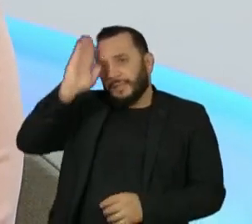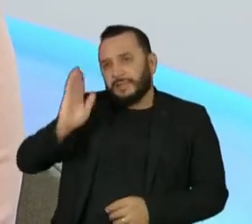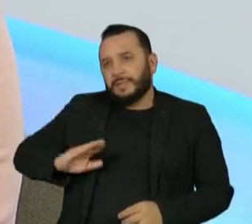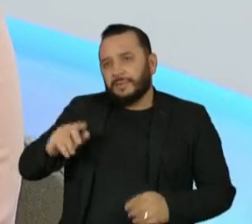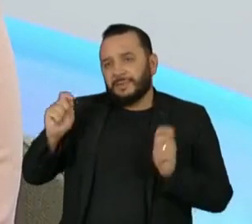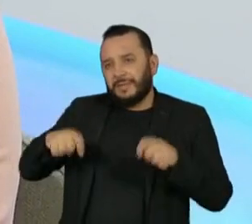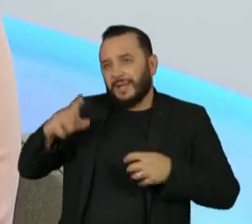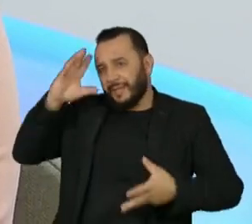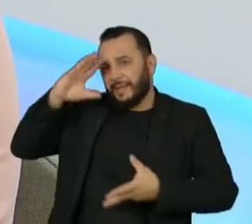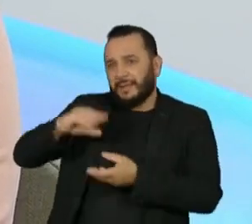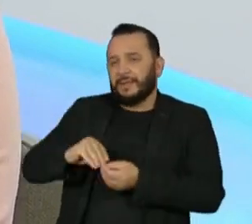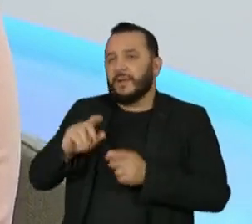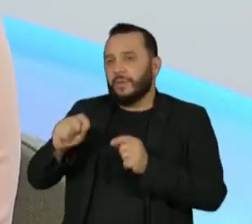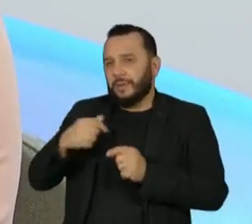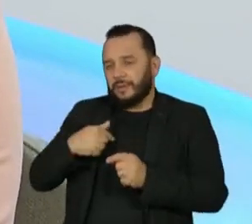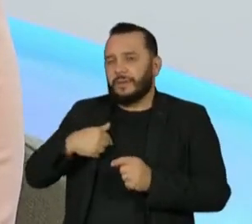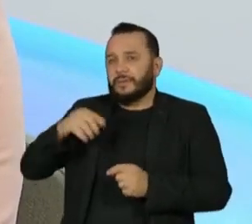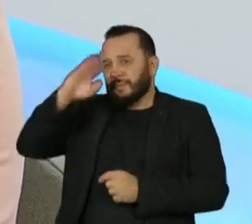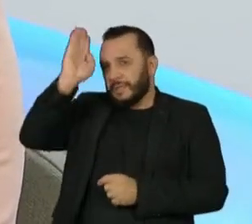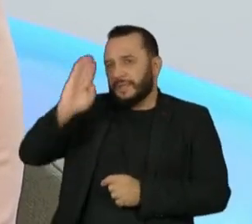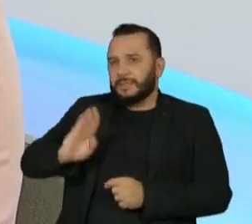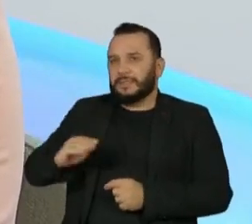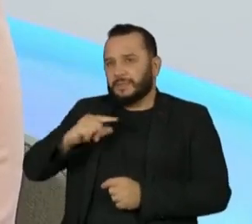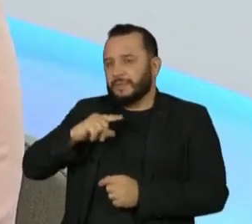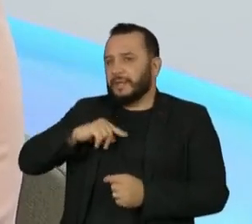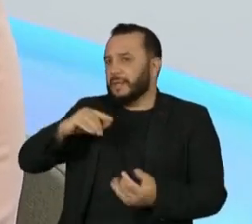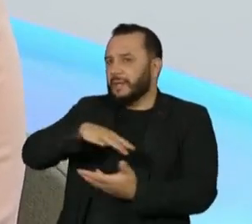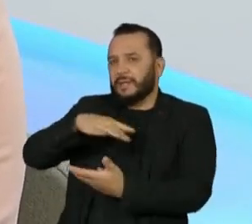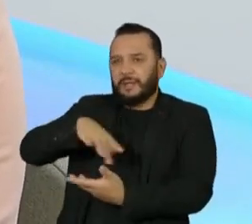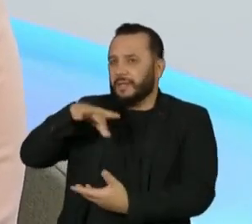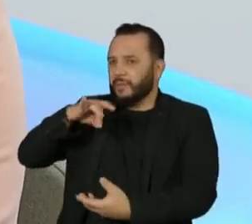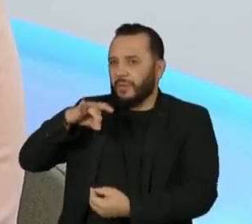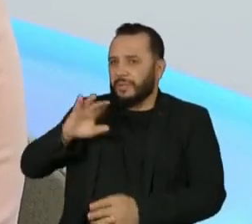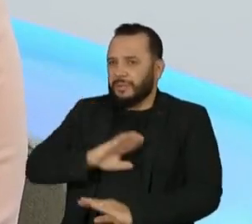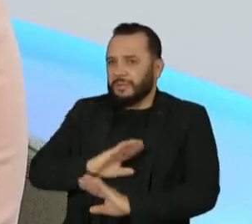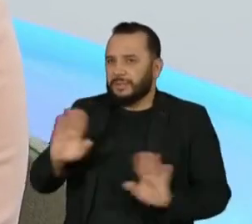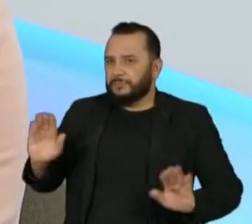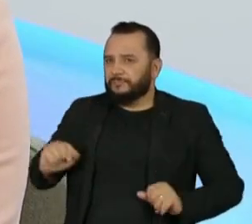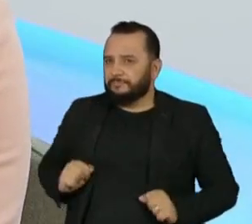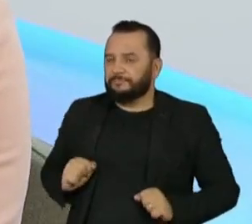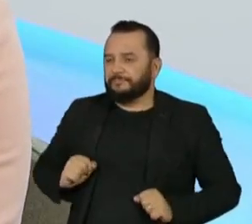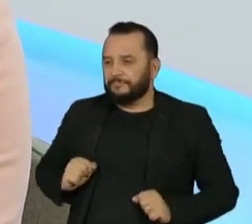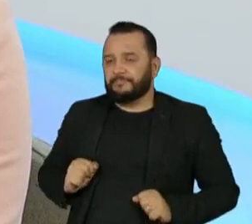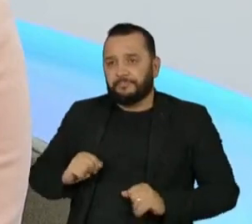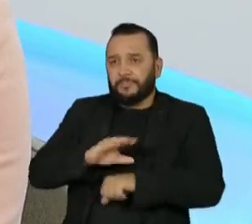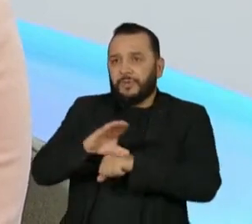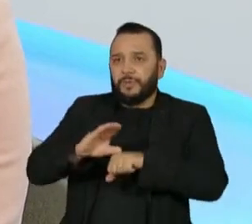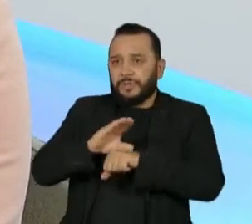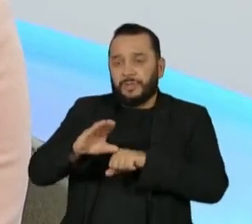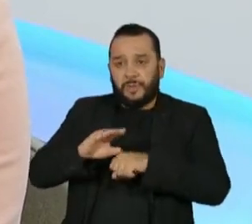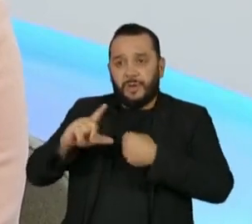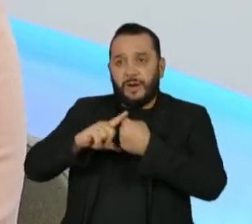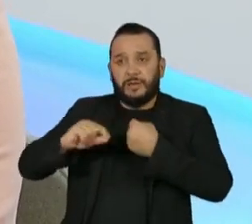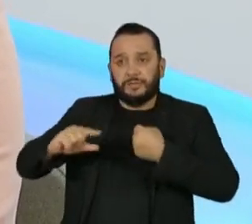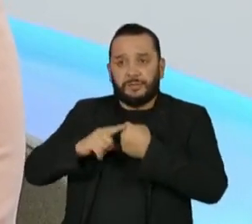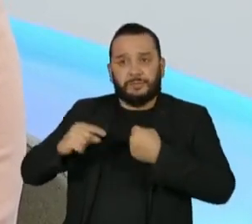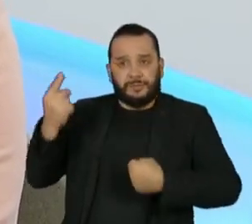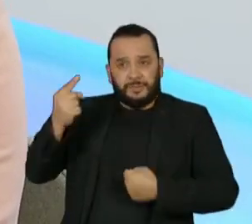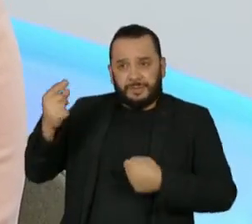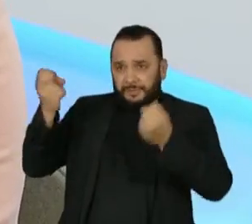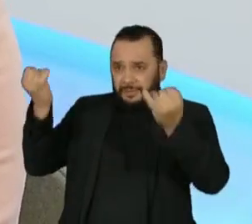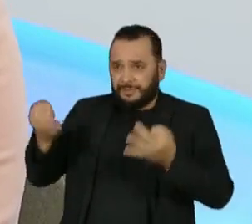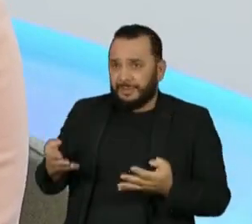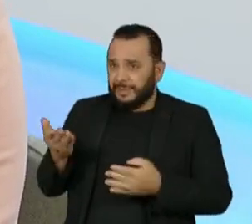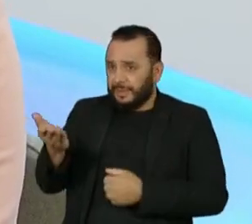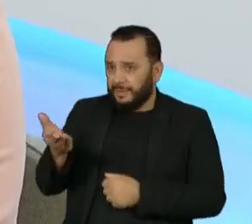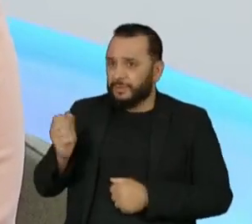isso, num Estado democrático de direito. A Constituição, no artigo 1º, diz isso. E